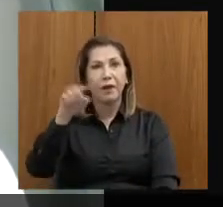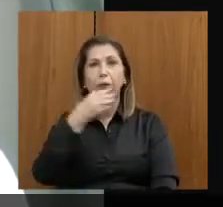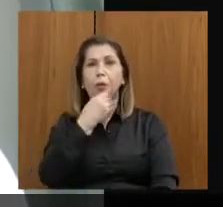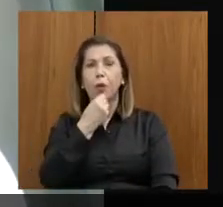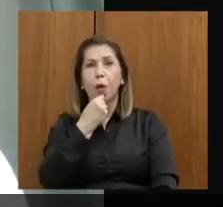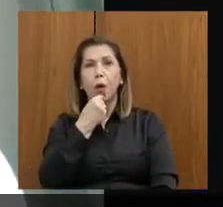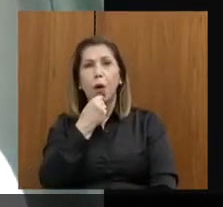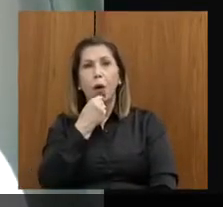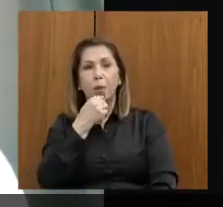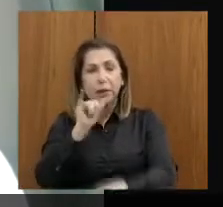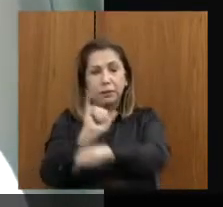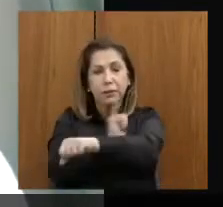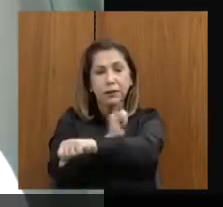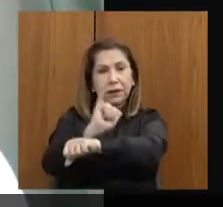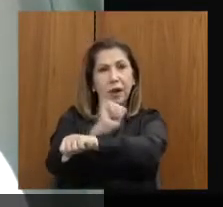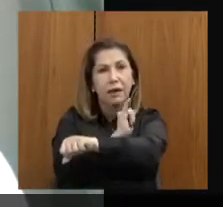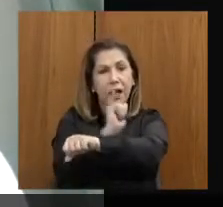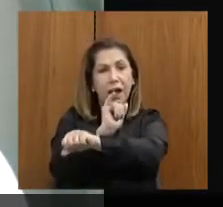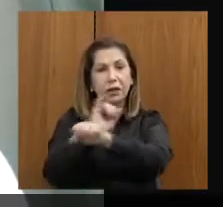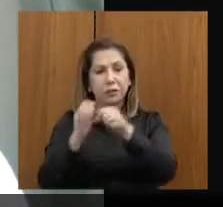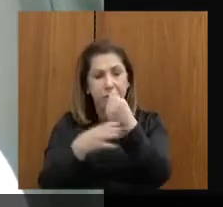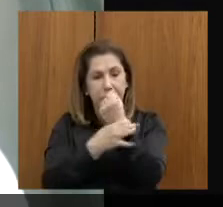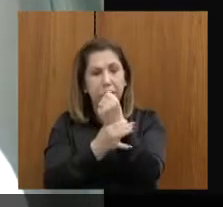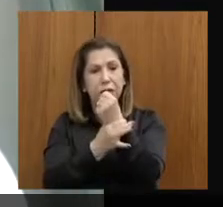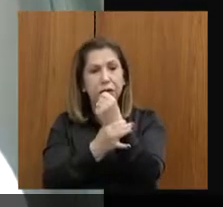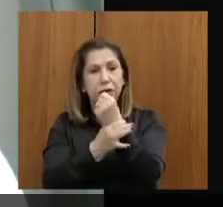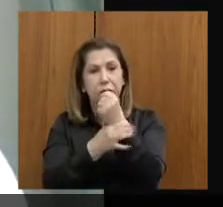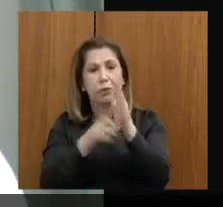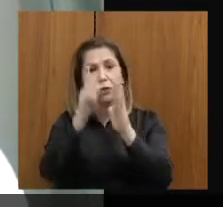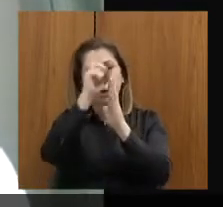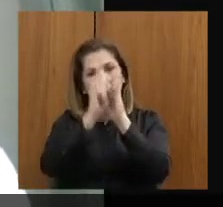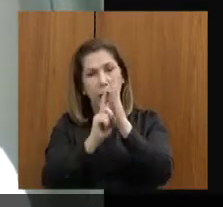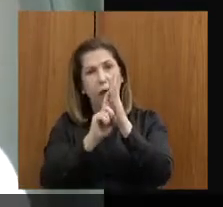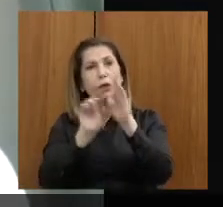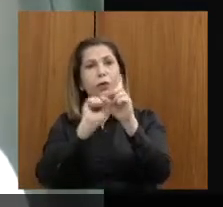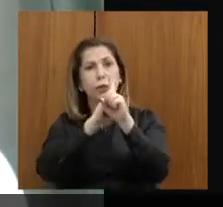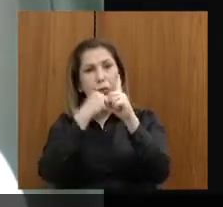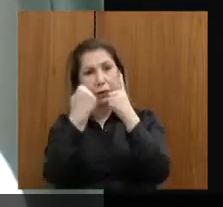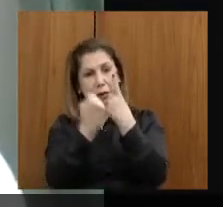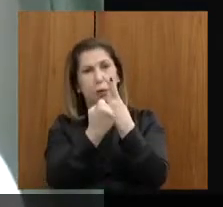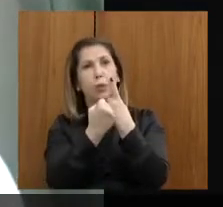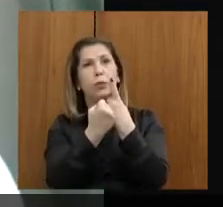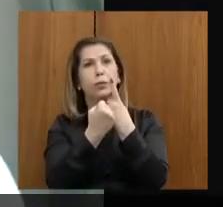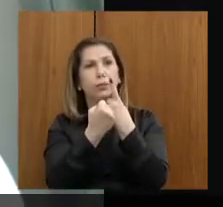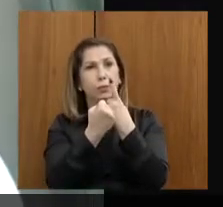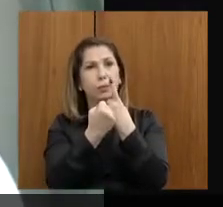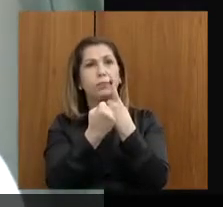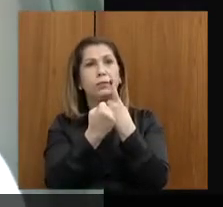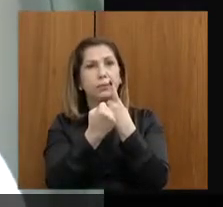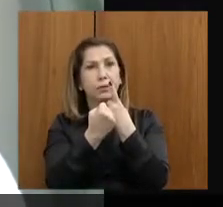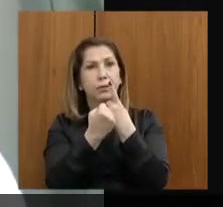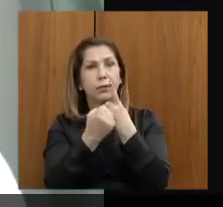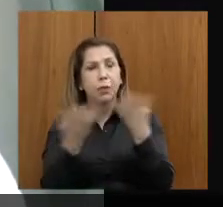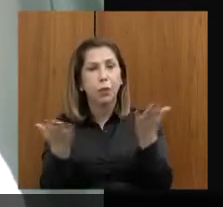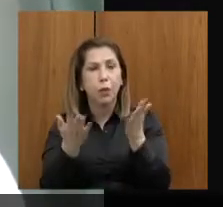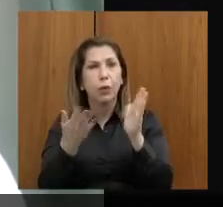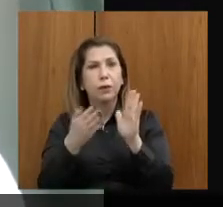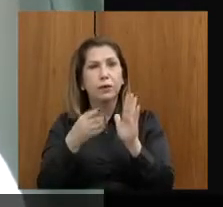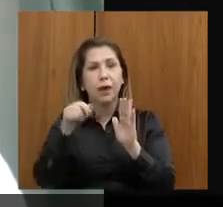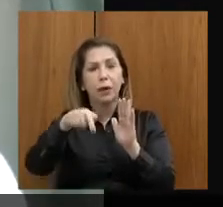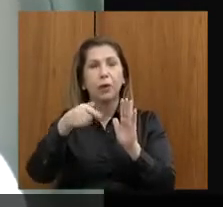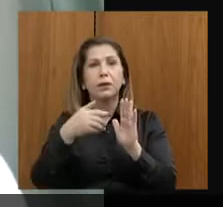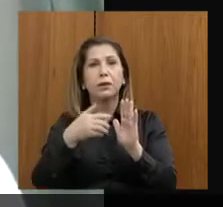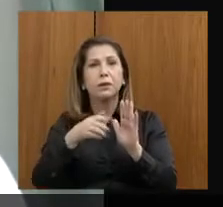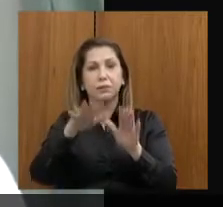passos protege as para garantia de direitos sociais no chão mesmo ações e vamos atuar conjuntamente a fim da primeira etapa em